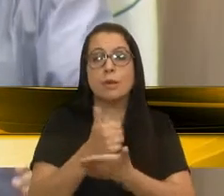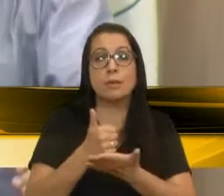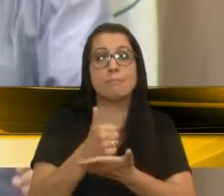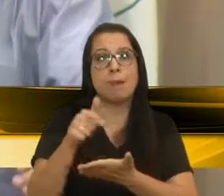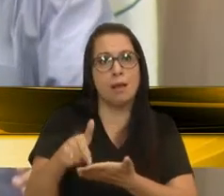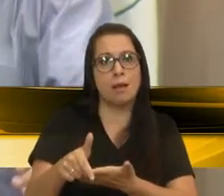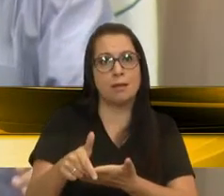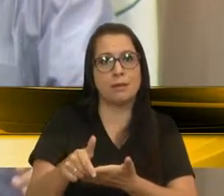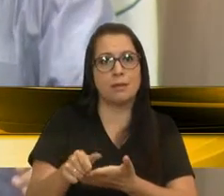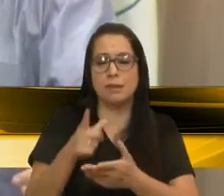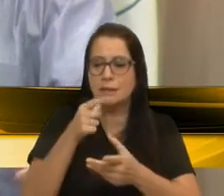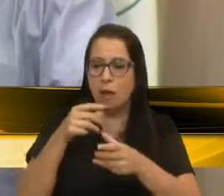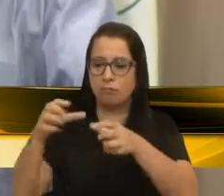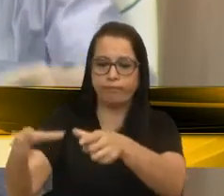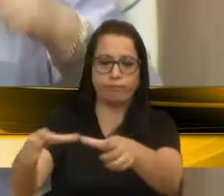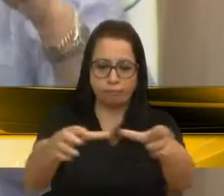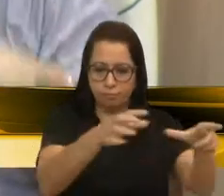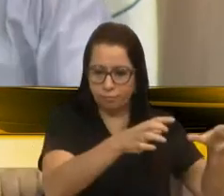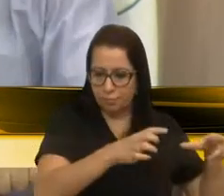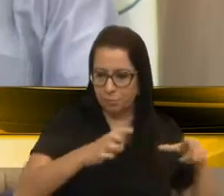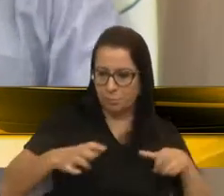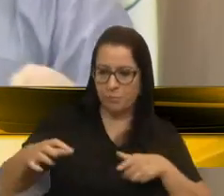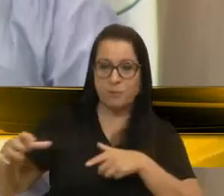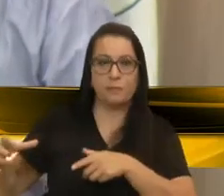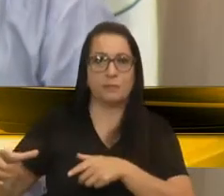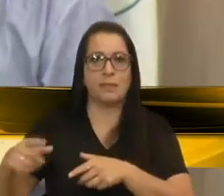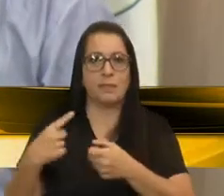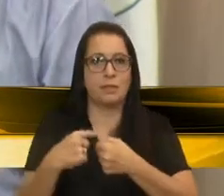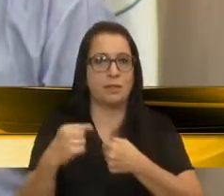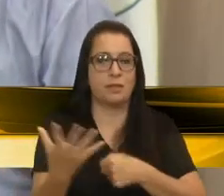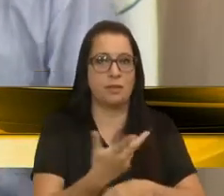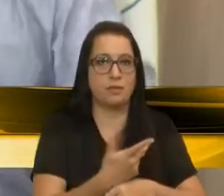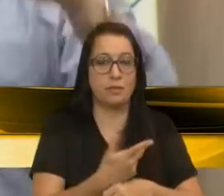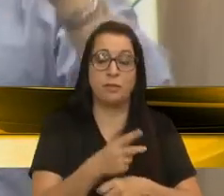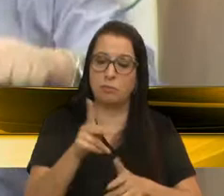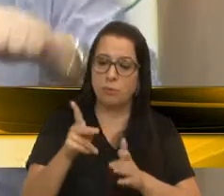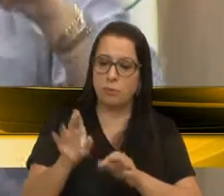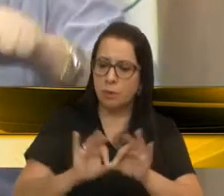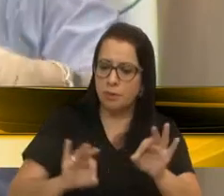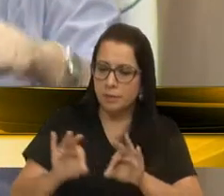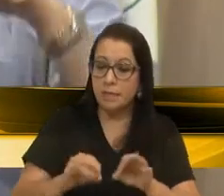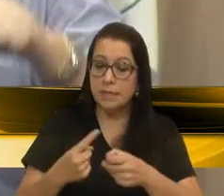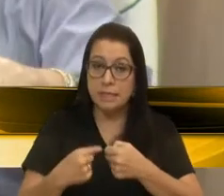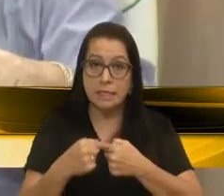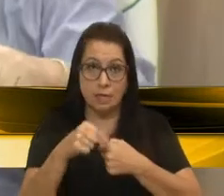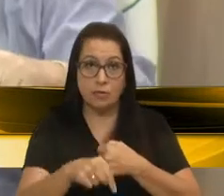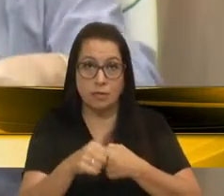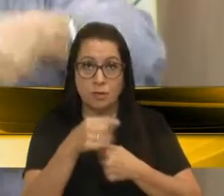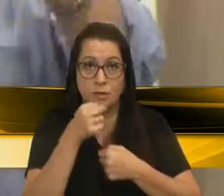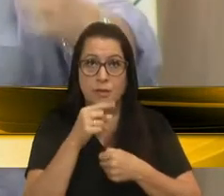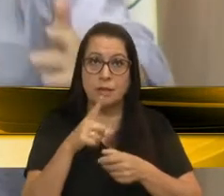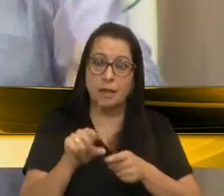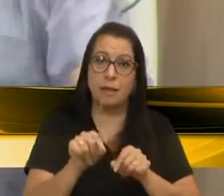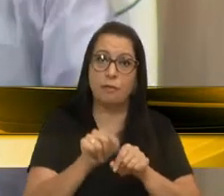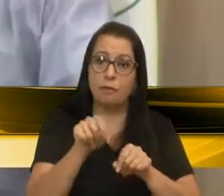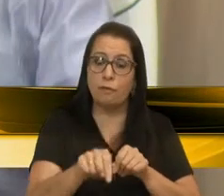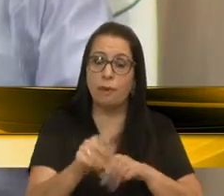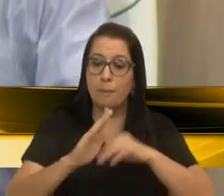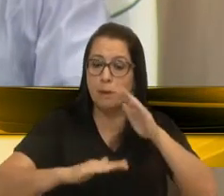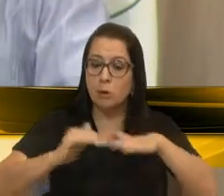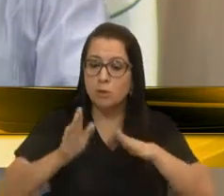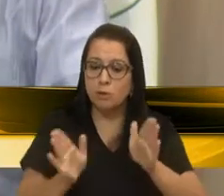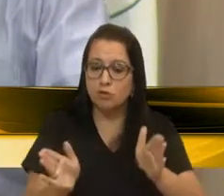nessas microbacias. Então, nós temos no plano diretor municipal várias áreas gravadas para a construção